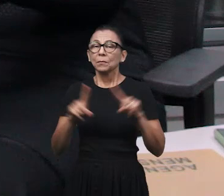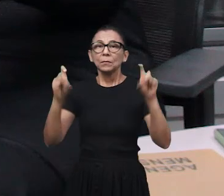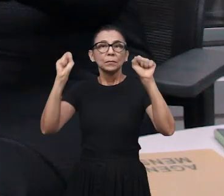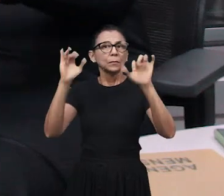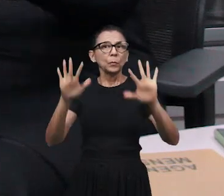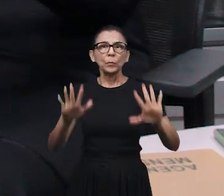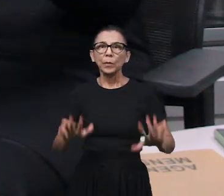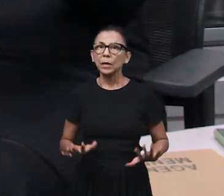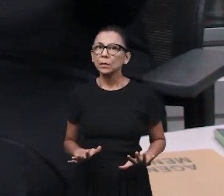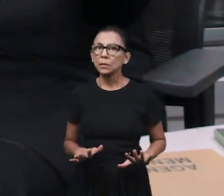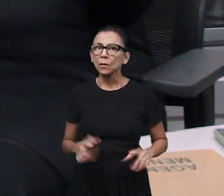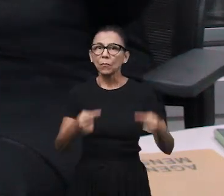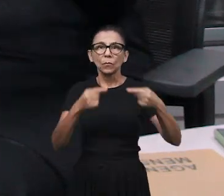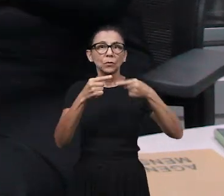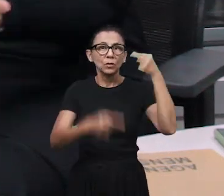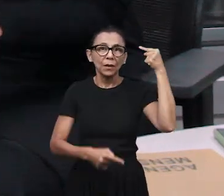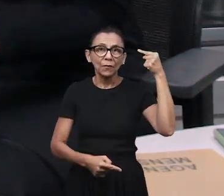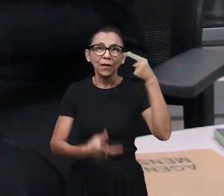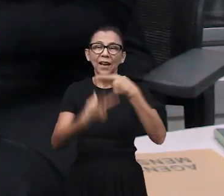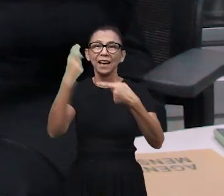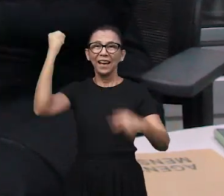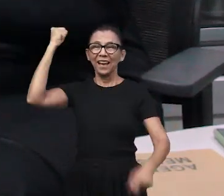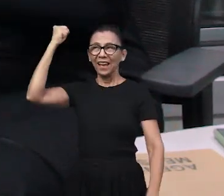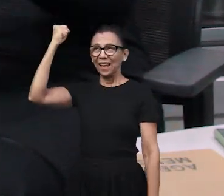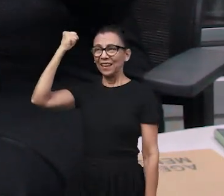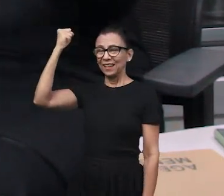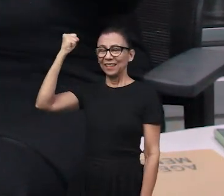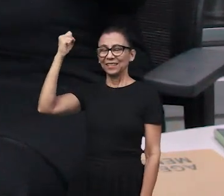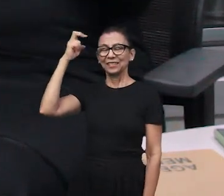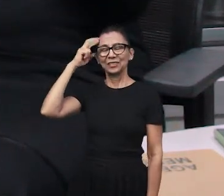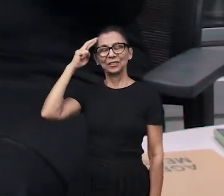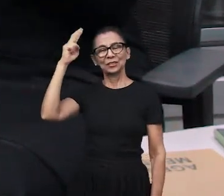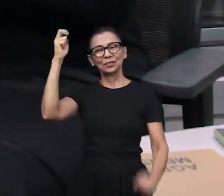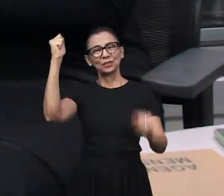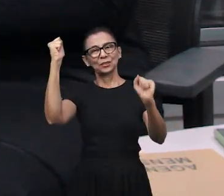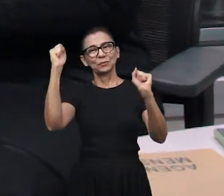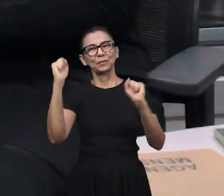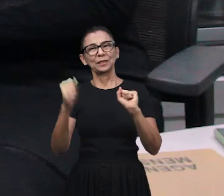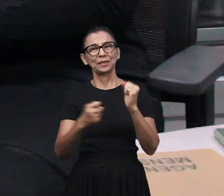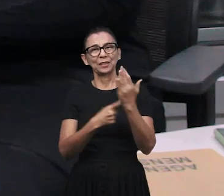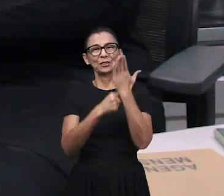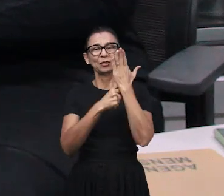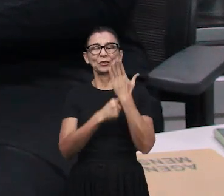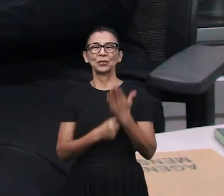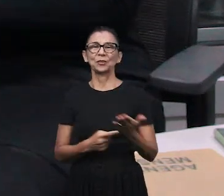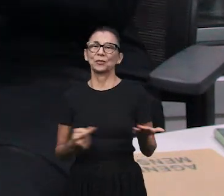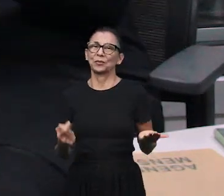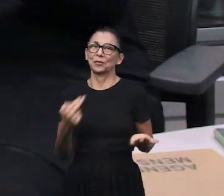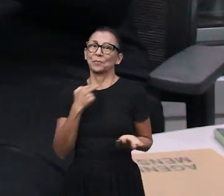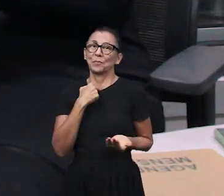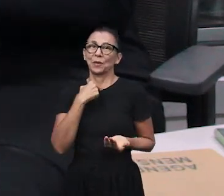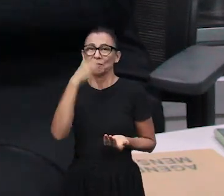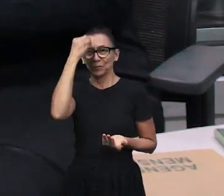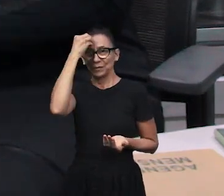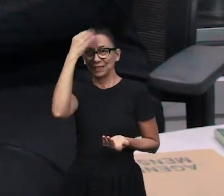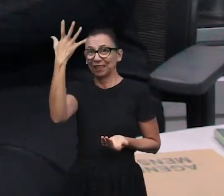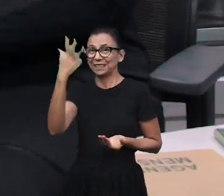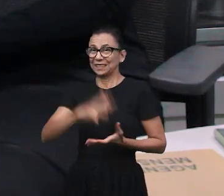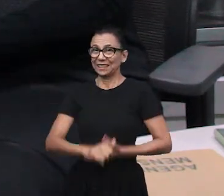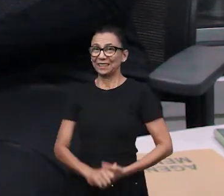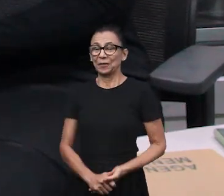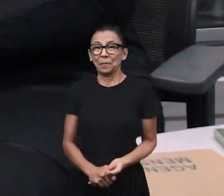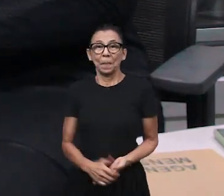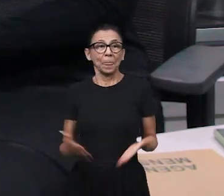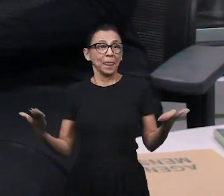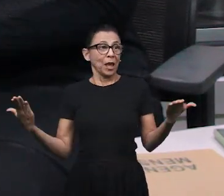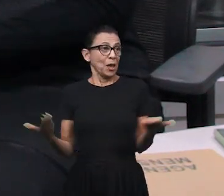a bênção o desafio vencido. Abriu a porta. Abriu a porta, então esse foi o maior desafio. Eu não consigo me esquecer disso. Hoje tem